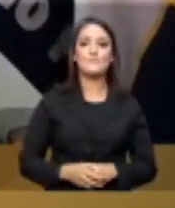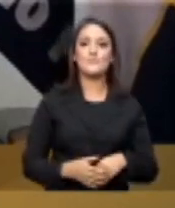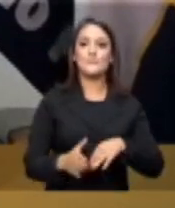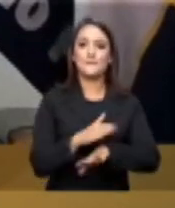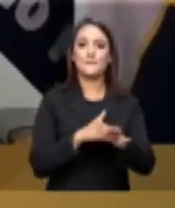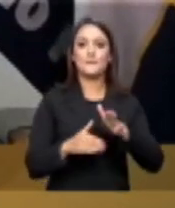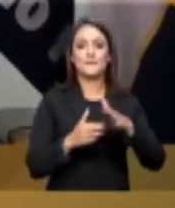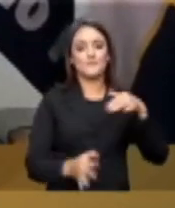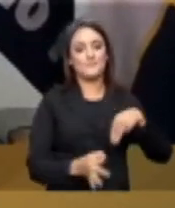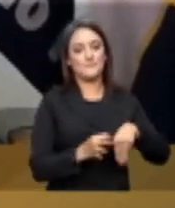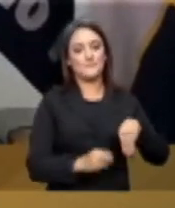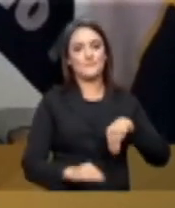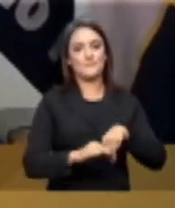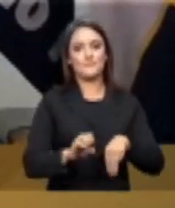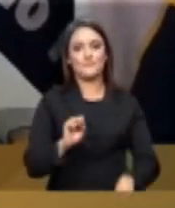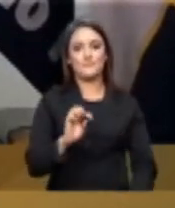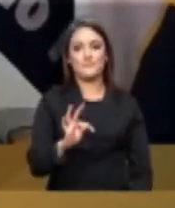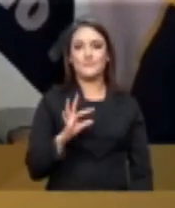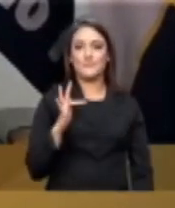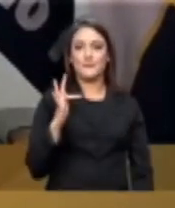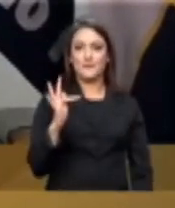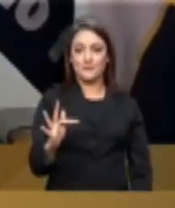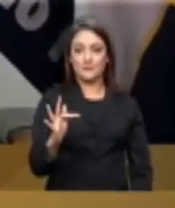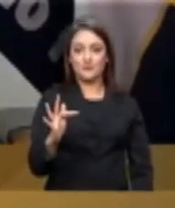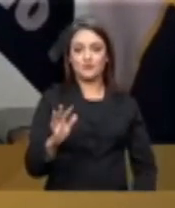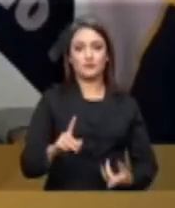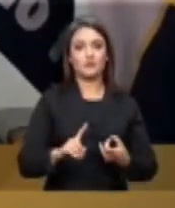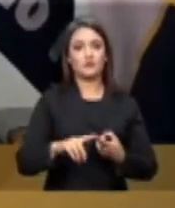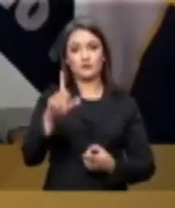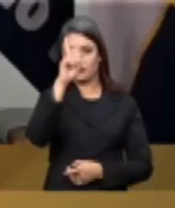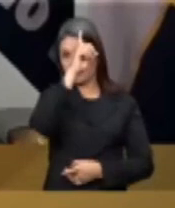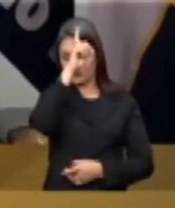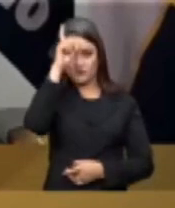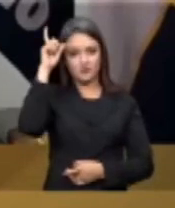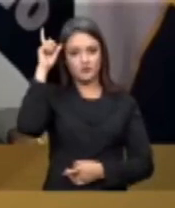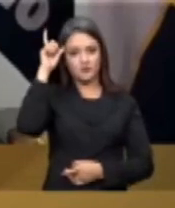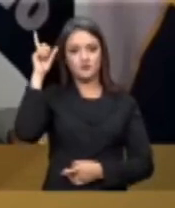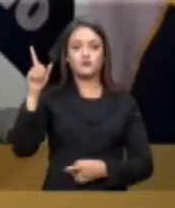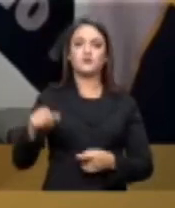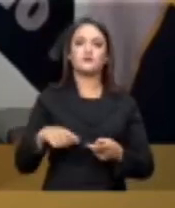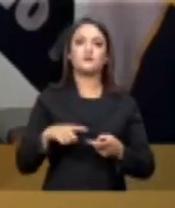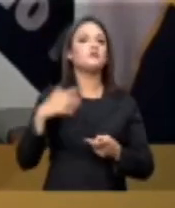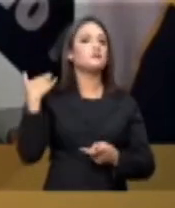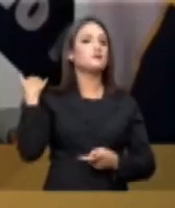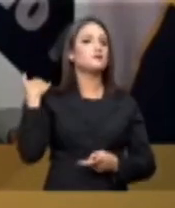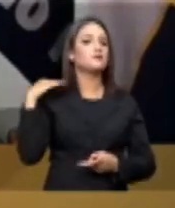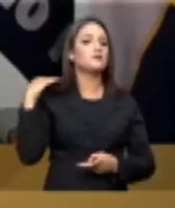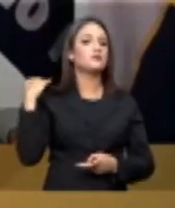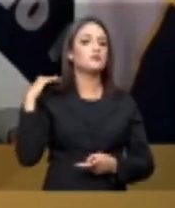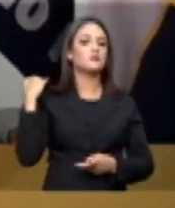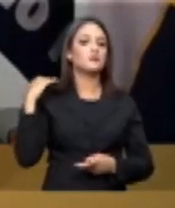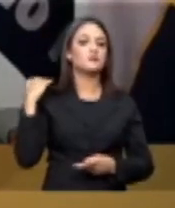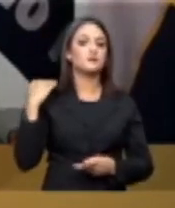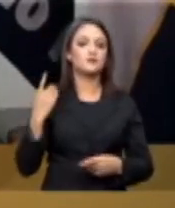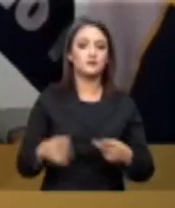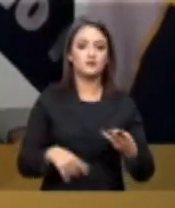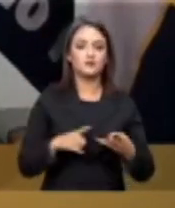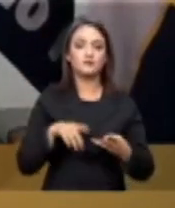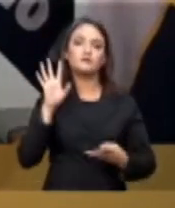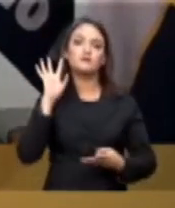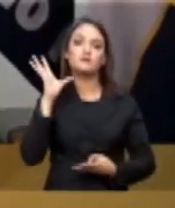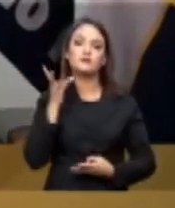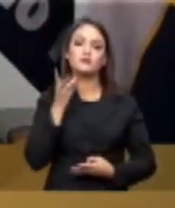Supremo Tribunal Federal, ministro Ricardo Lewandowski, ministra Carmen Lúcia, ministro